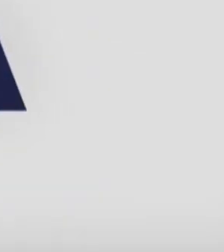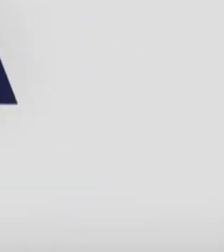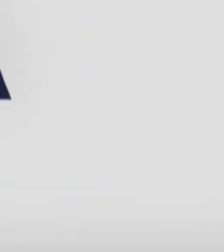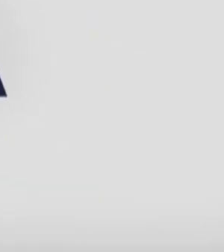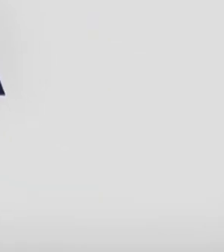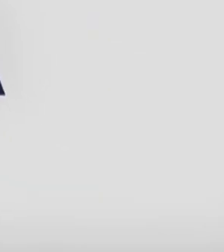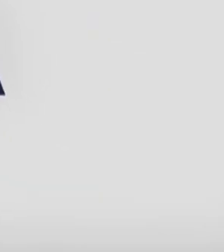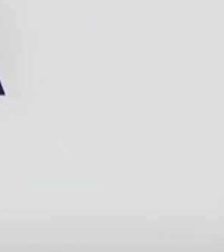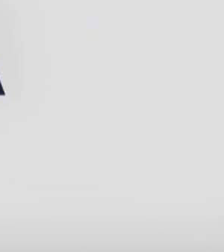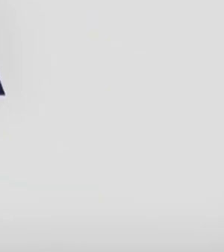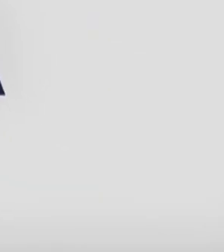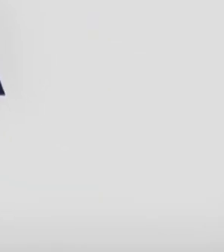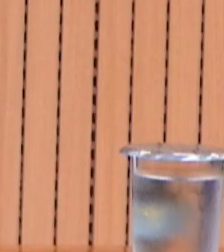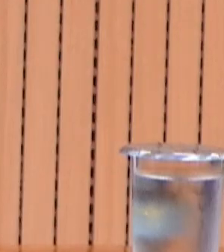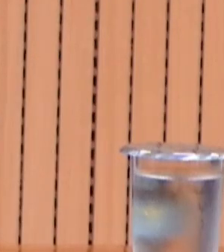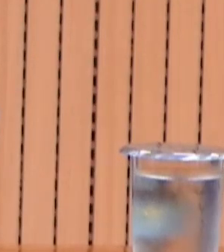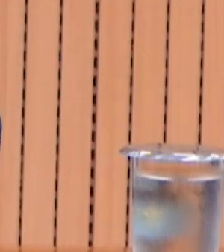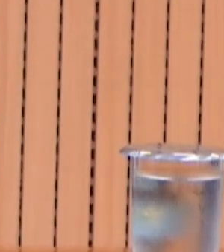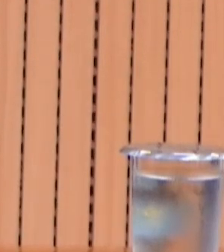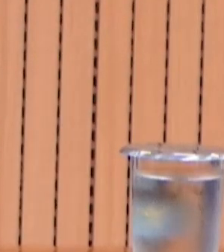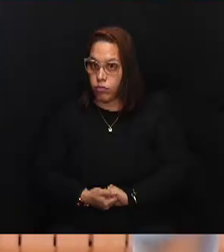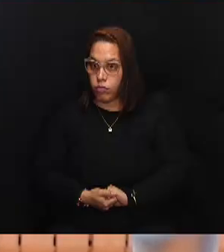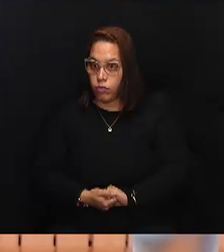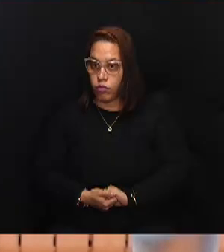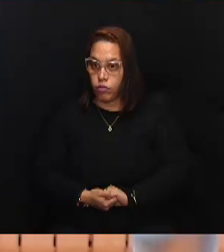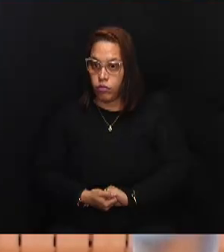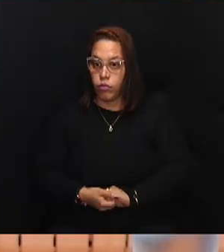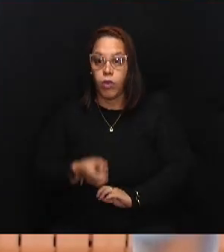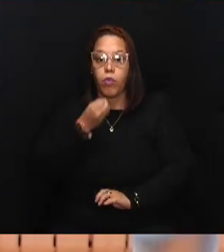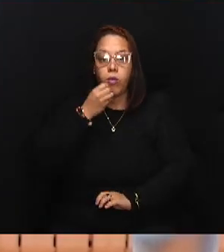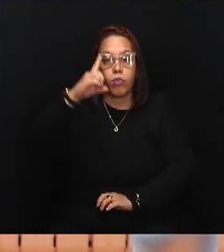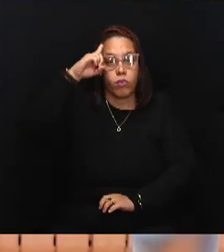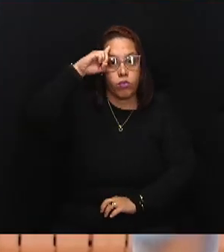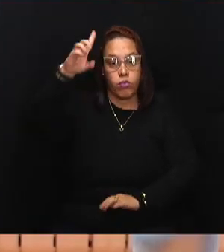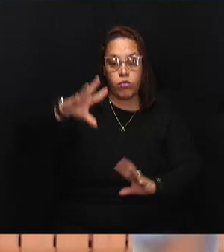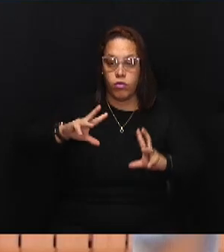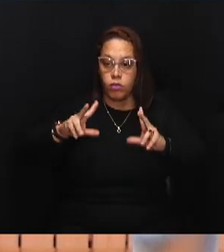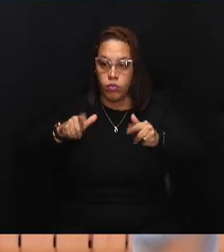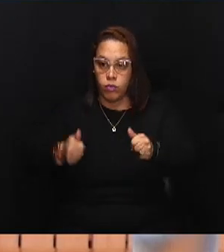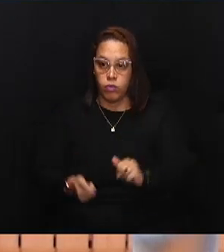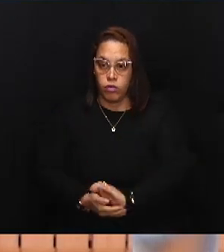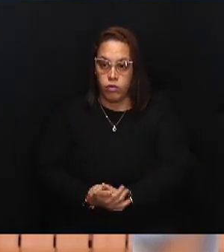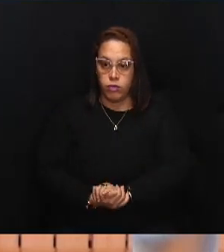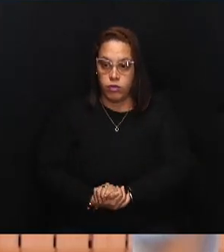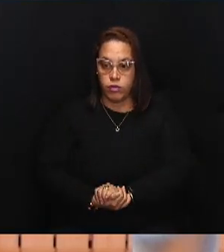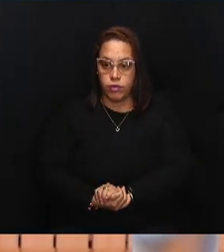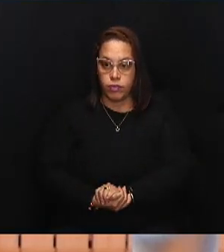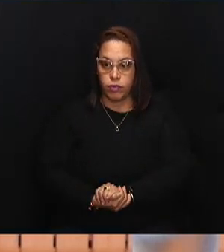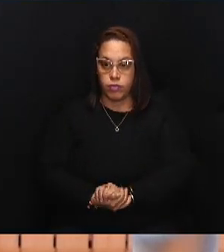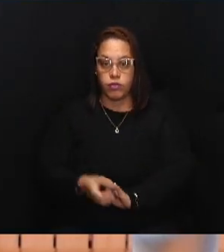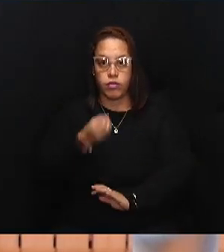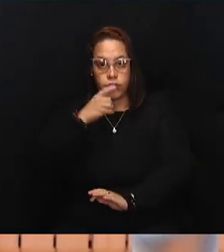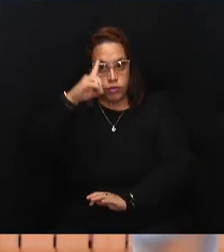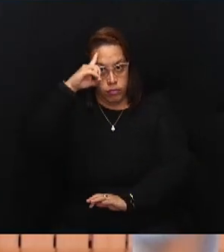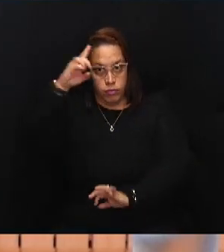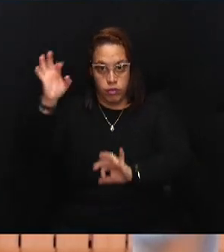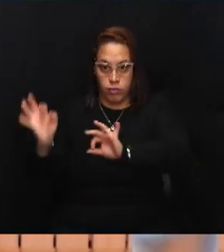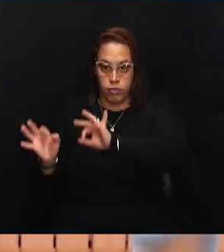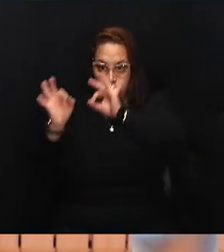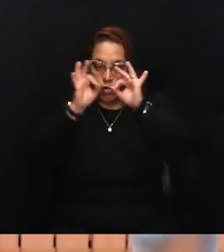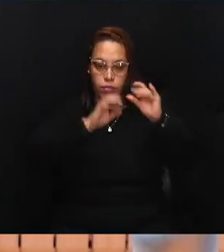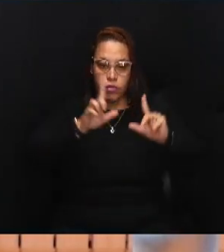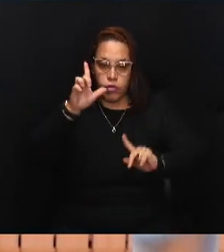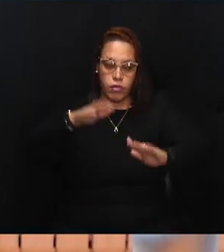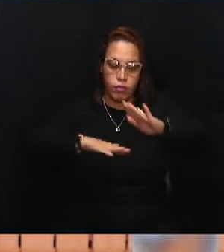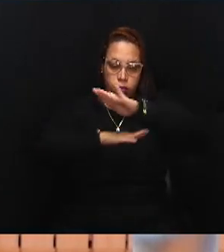TV Câmara, Campinas. Bom dia a todos. Bom dia a pessoas que nos assistem pela TV